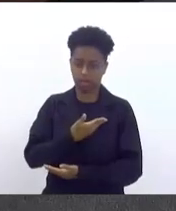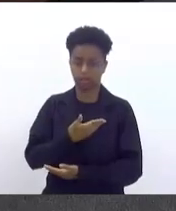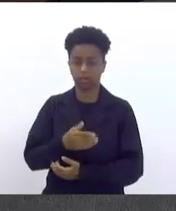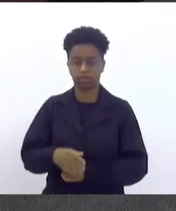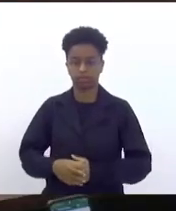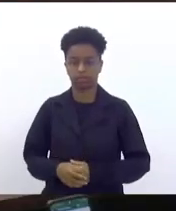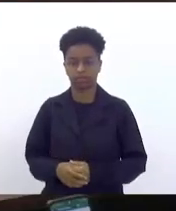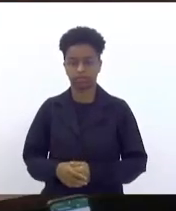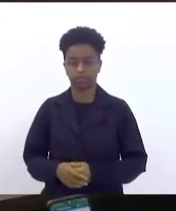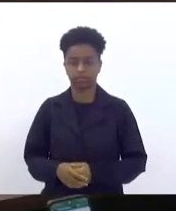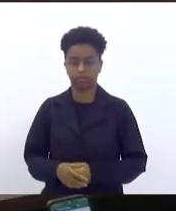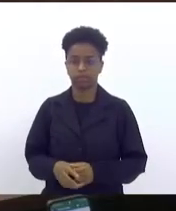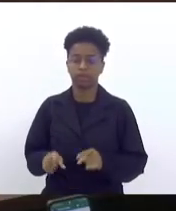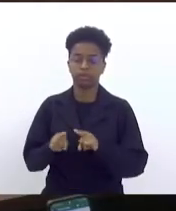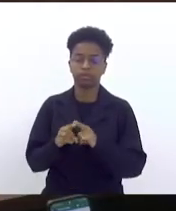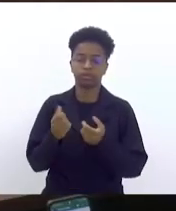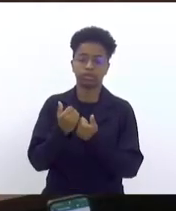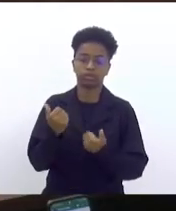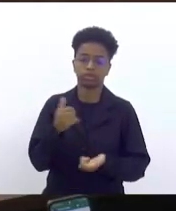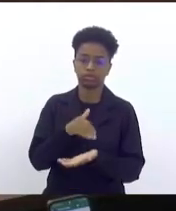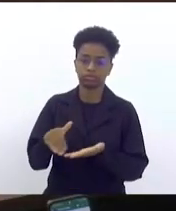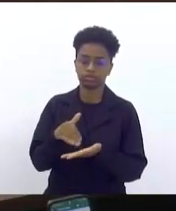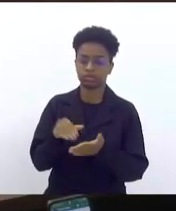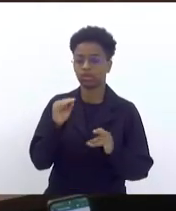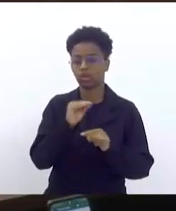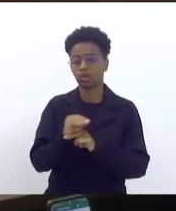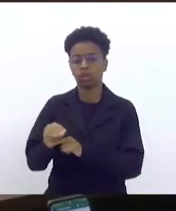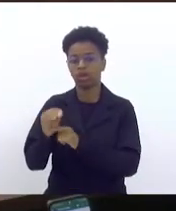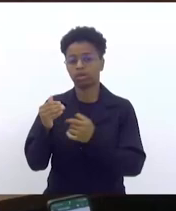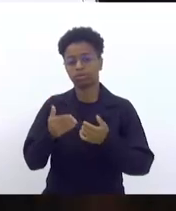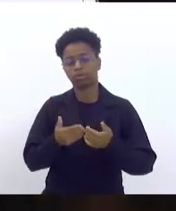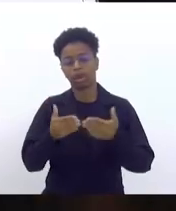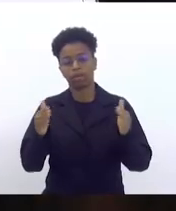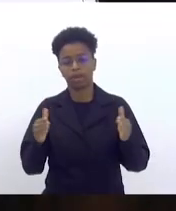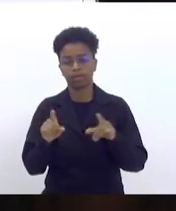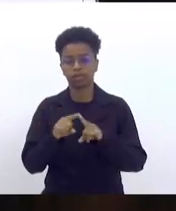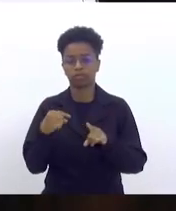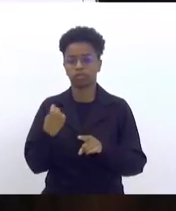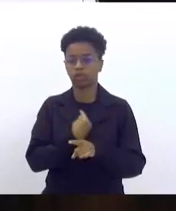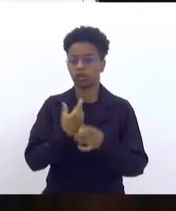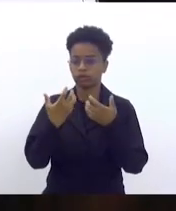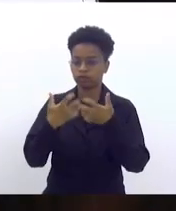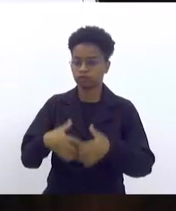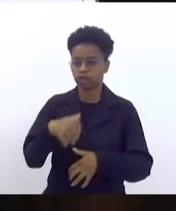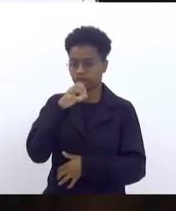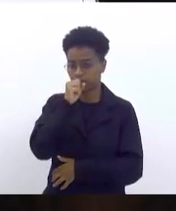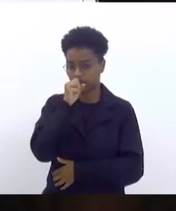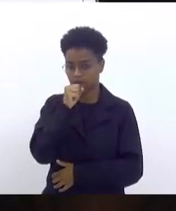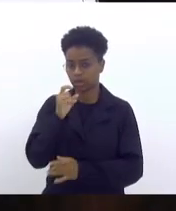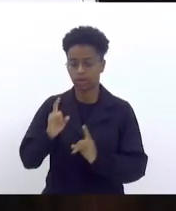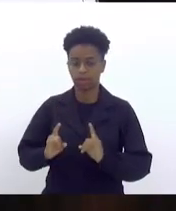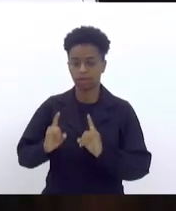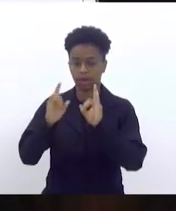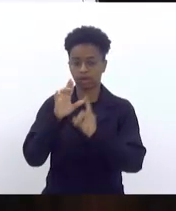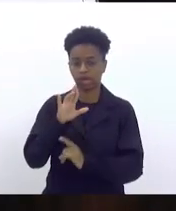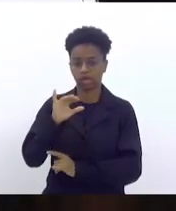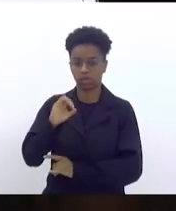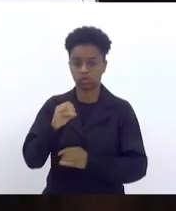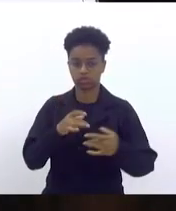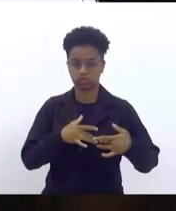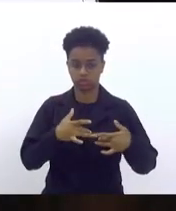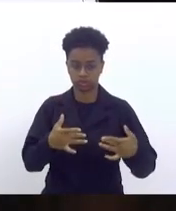outros e dizer que a secretaria de cuidados especiais está de portas abertas mas funcionamos ali em Laranjeiras no prédio do Rio solidário